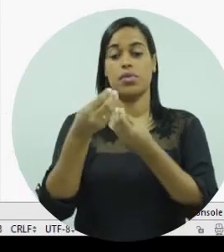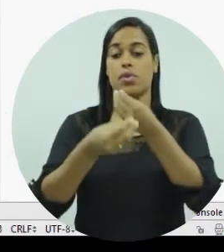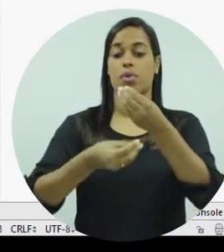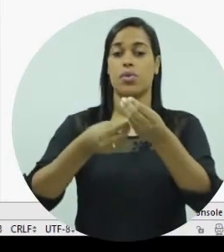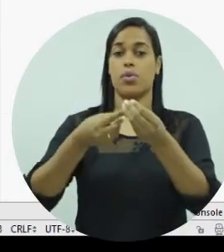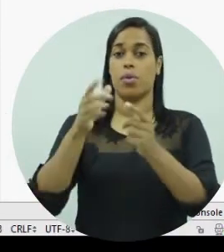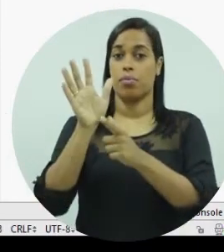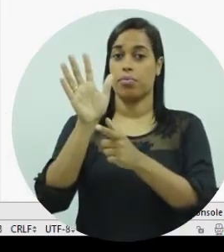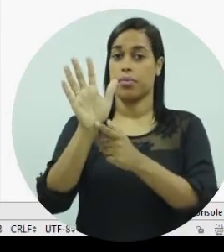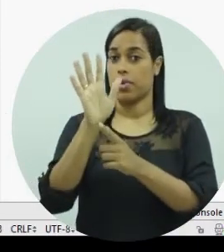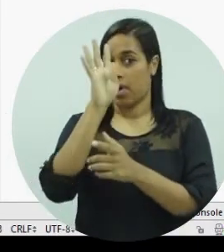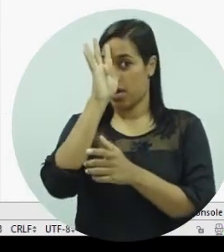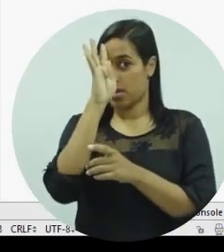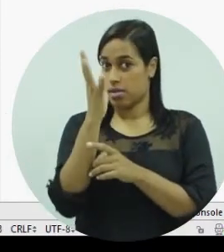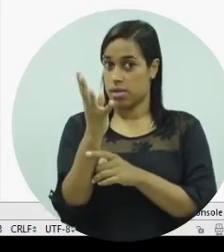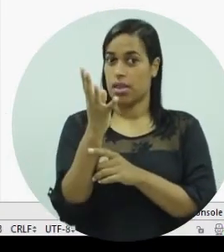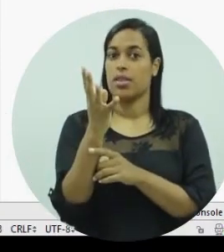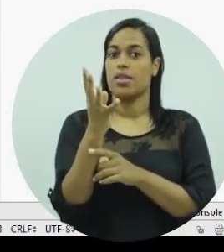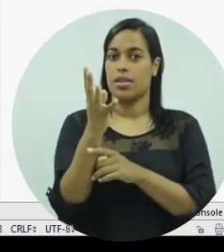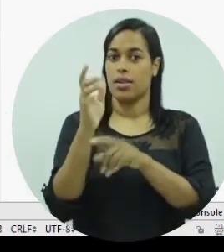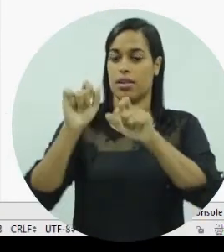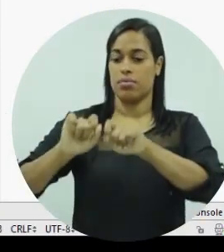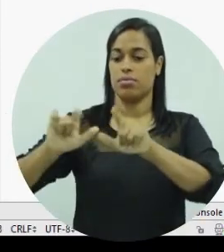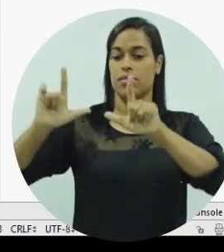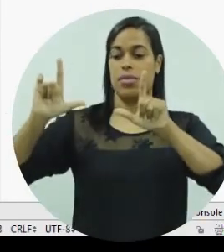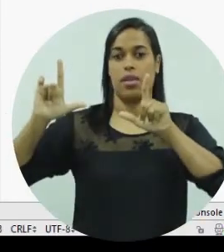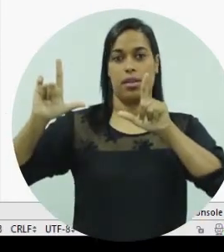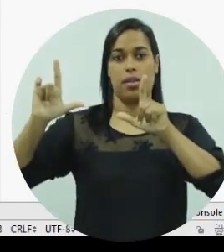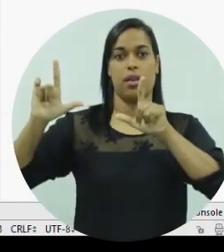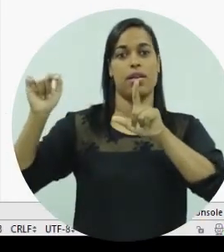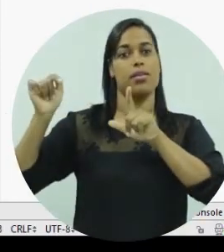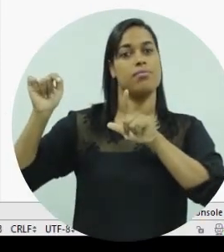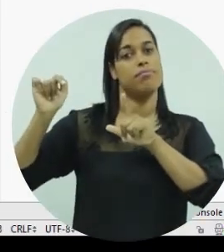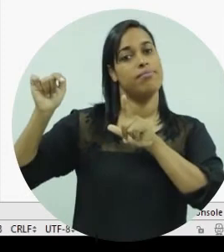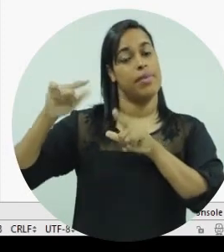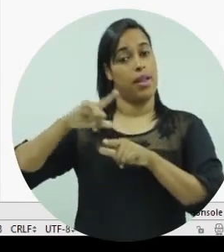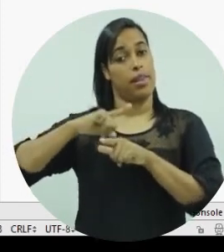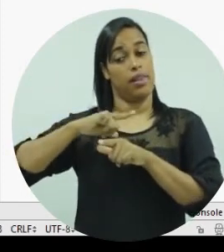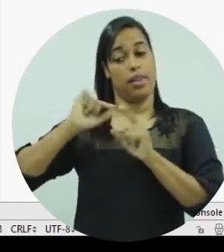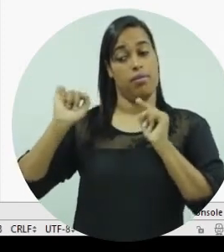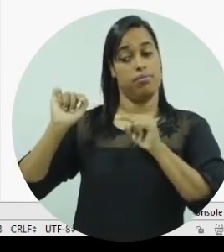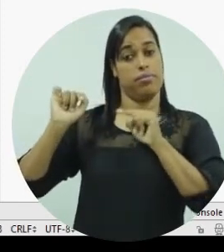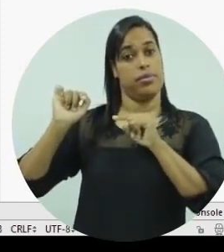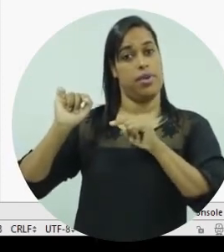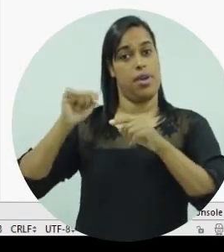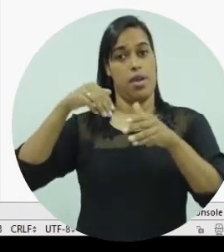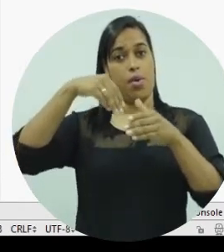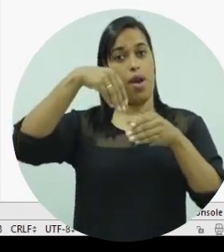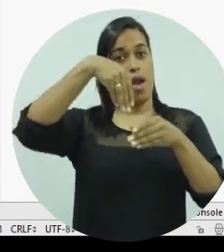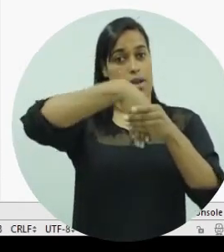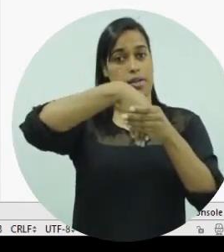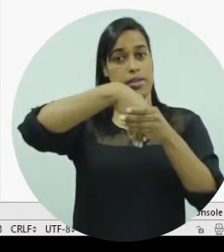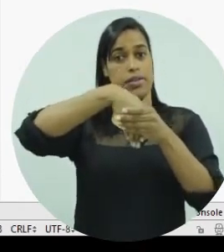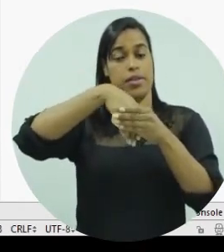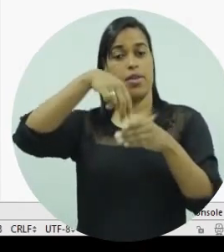mostrando como exibir os resultados na tela do simulador. Então, temos aqui o arquivo